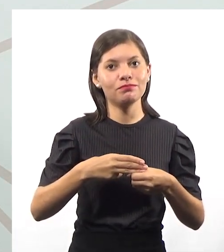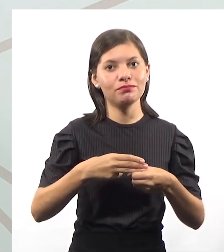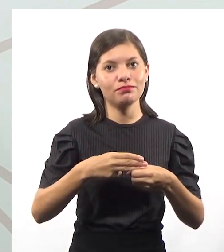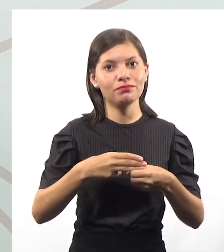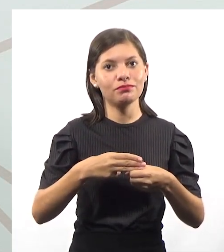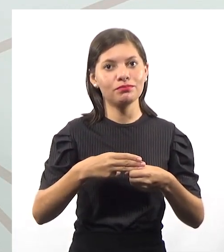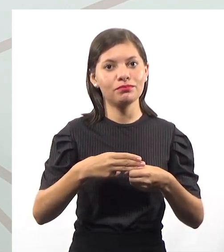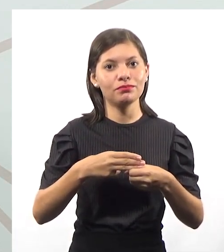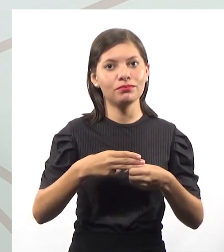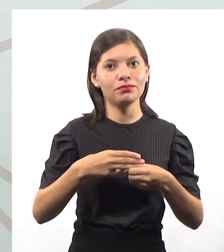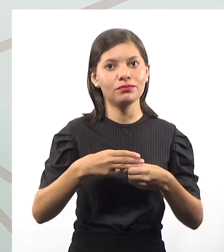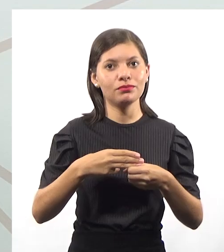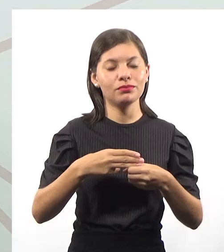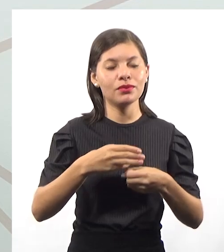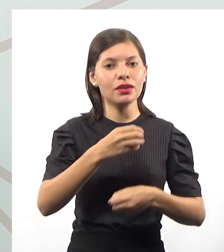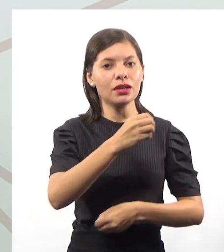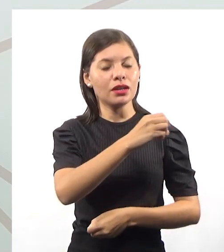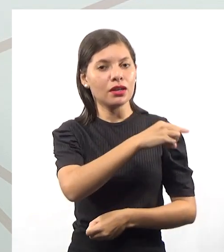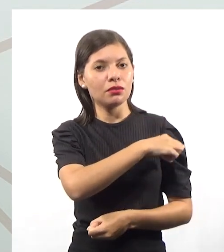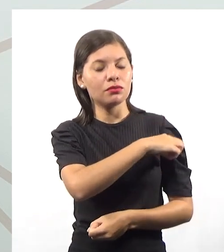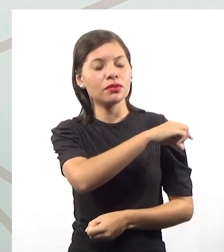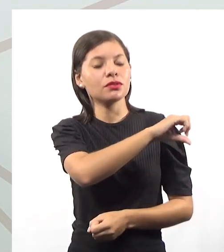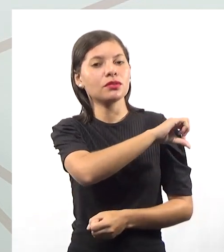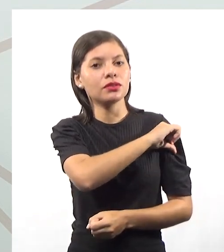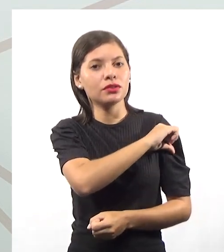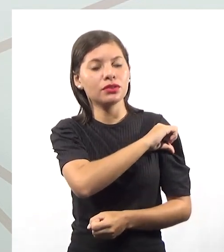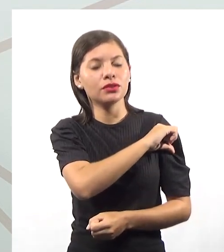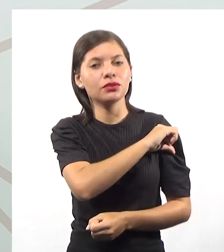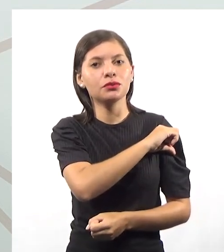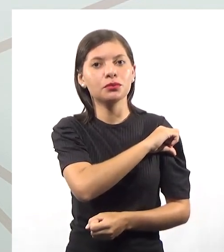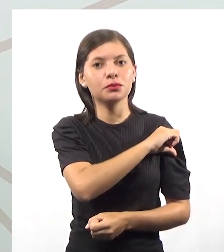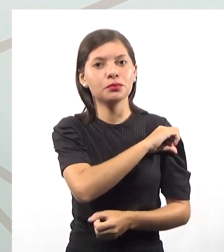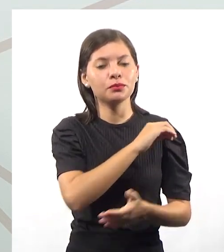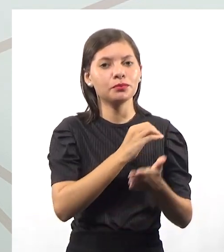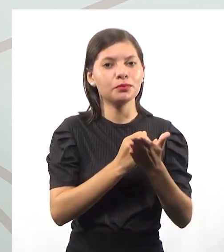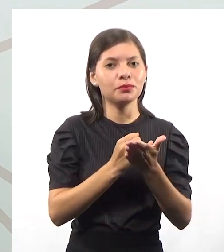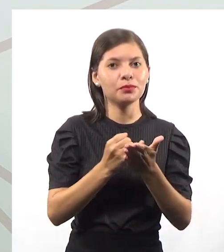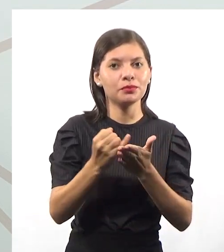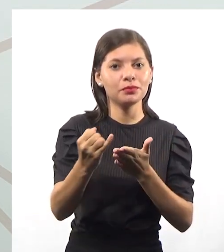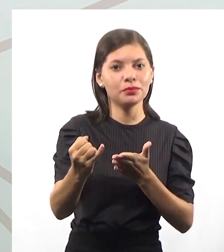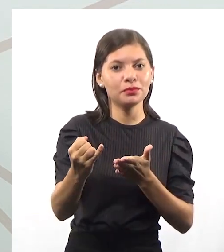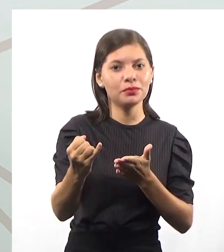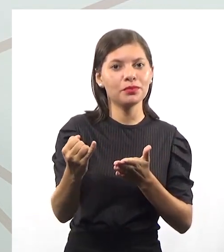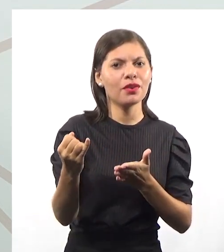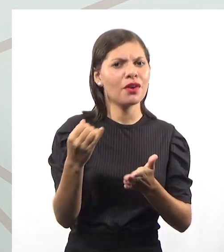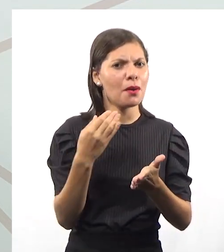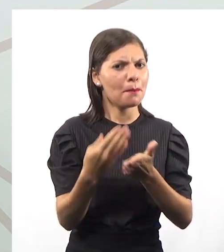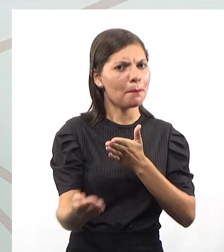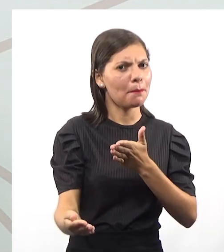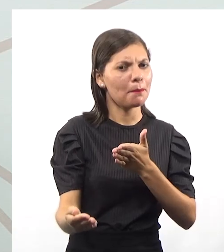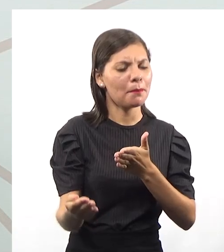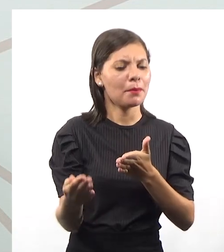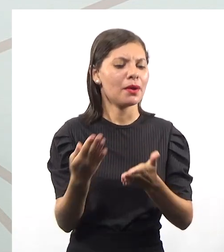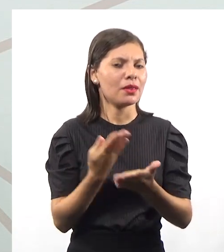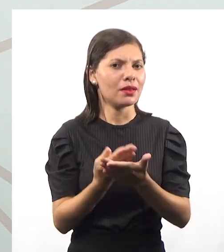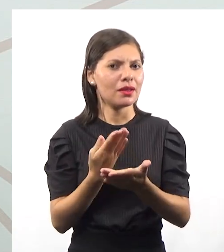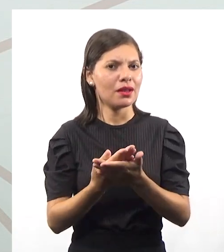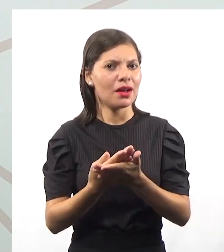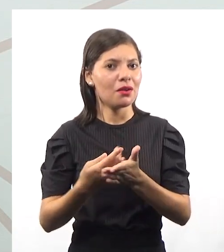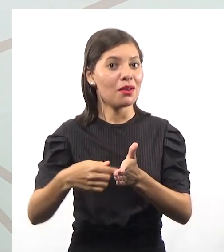educação infantil e as séries iniciais, a preferência é dele, como a gente viu em aulas anteriores, em episódios anteriores. Se você